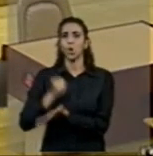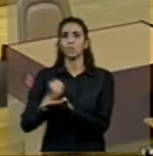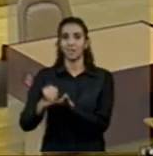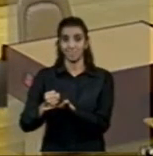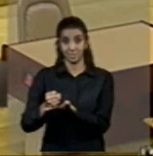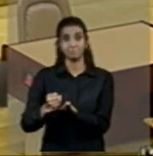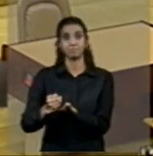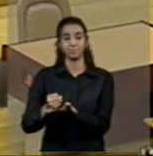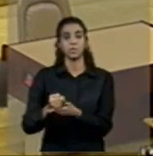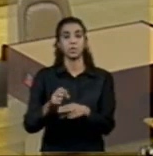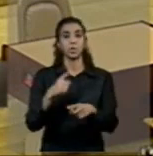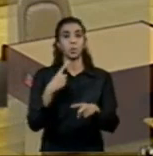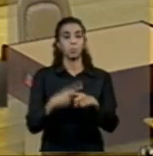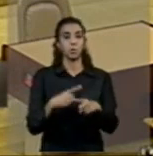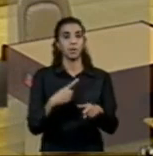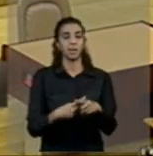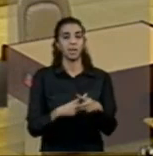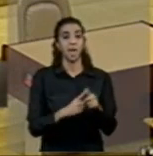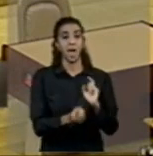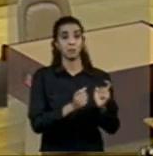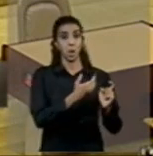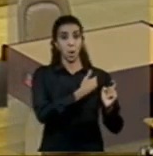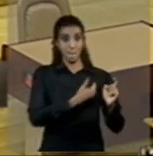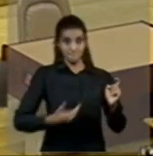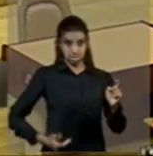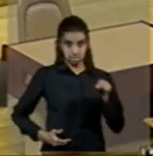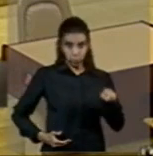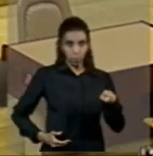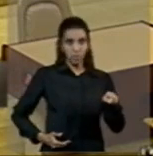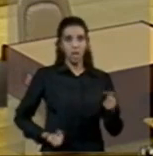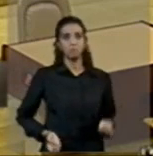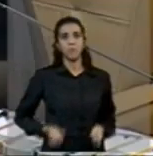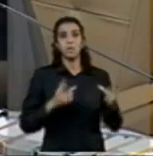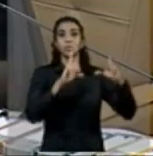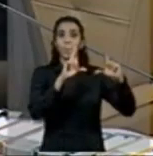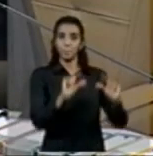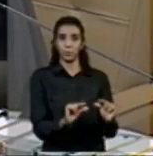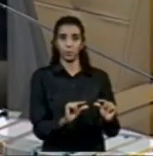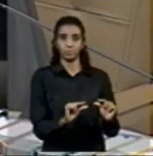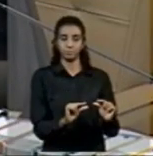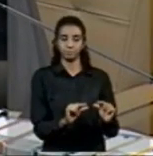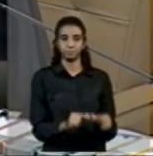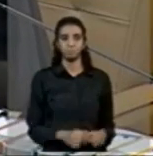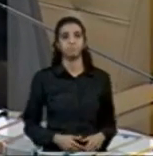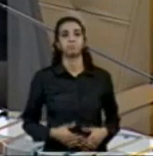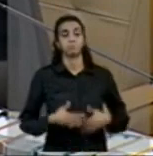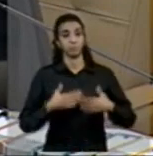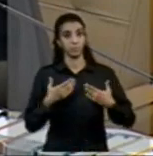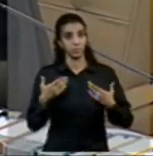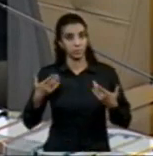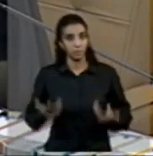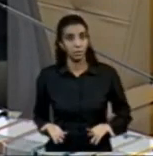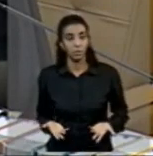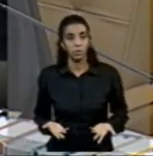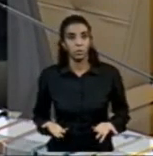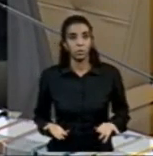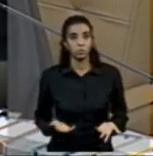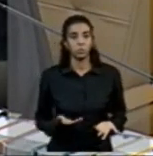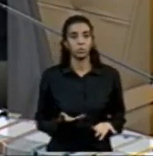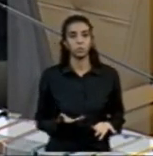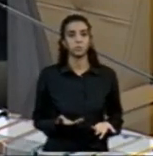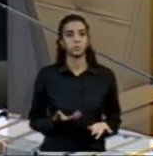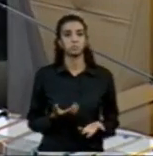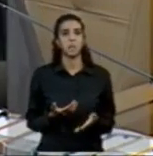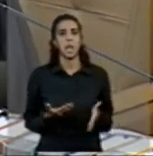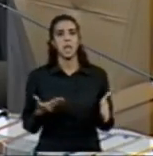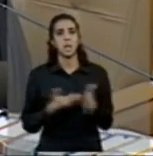de promover o enxugamento da máquina administrativa. Nesse sentido, não houve uma